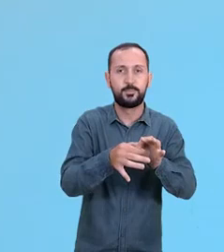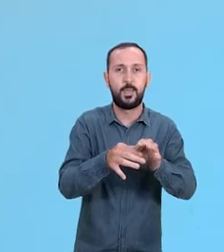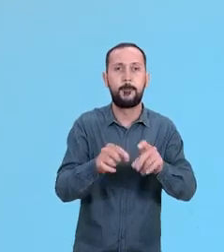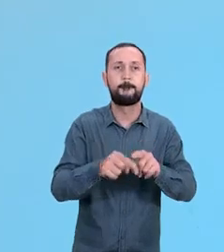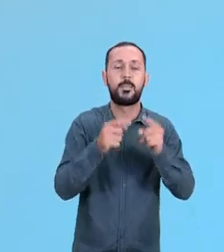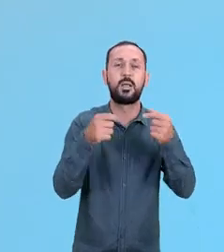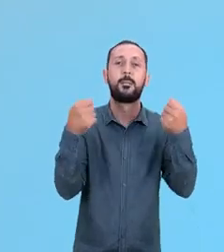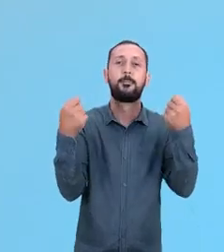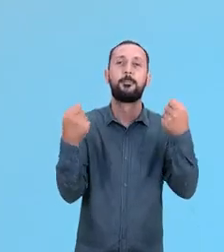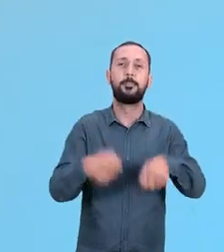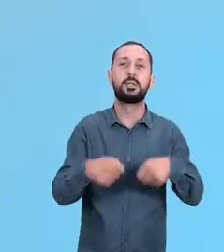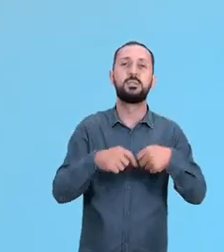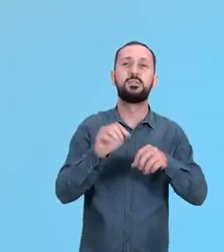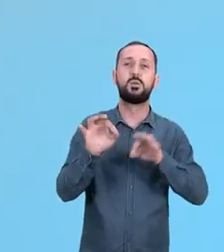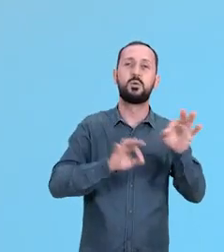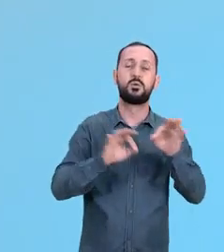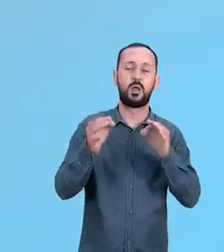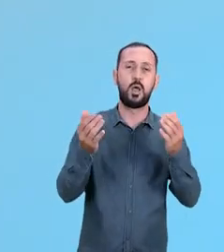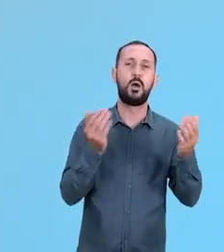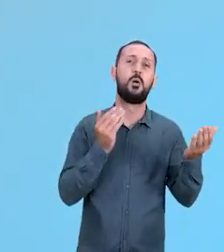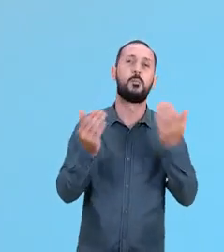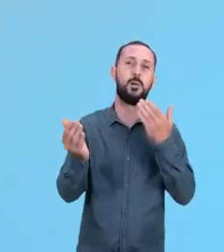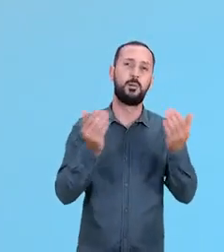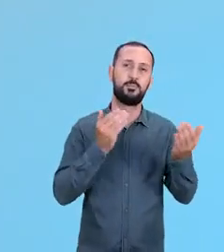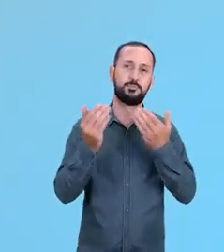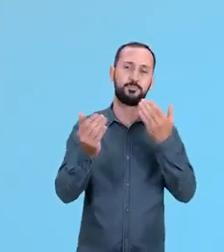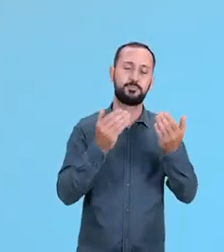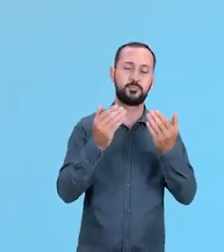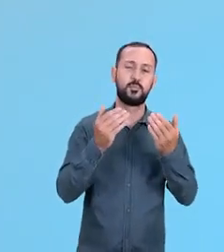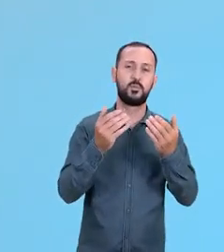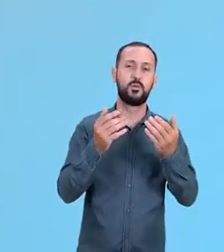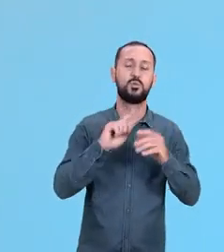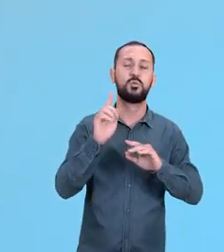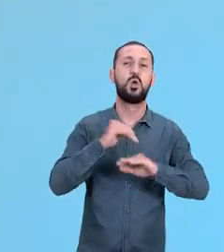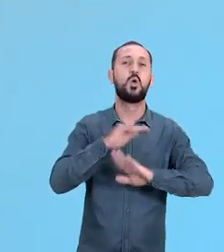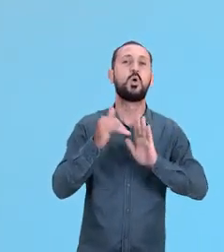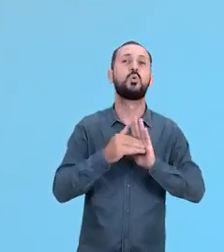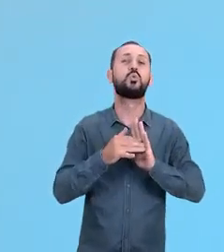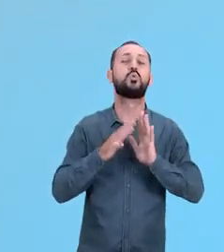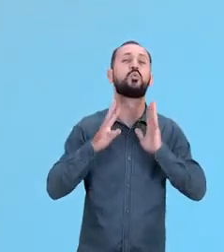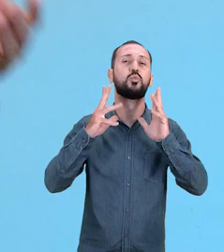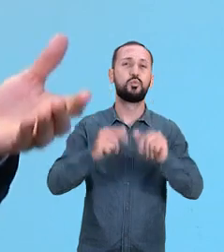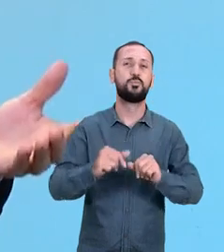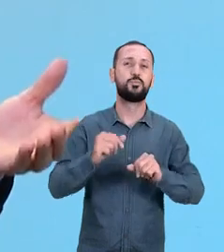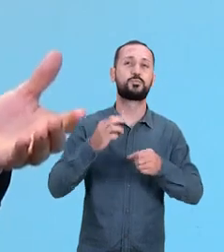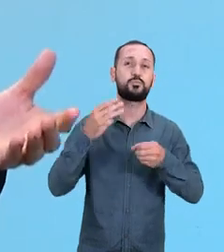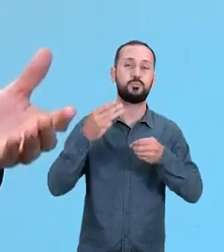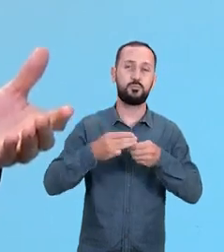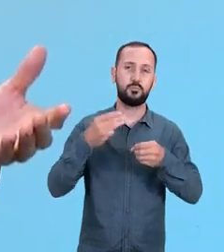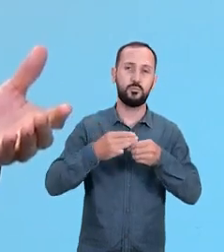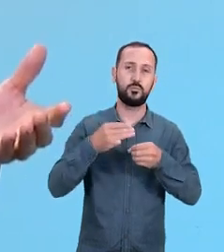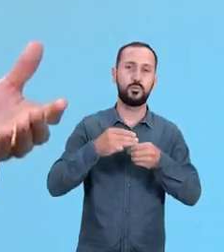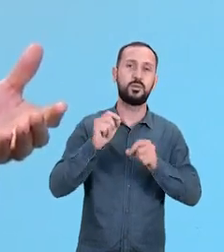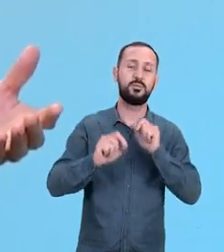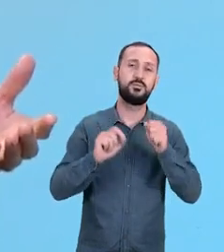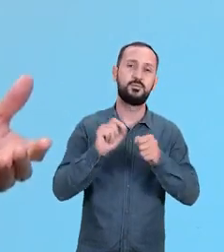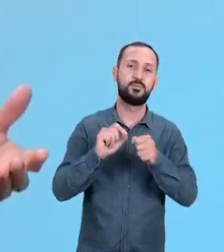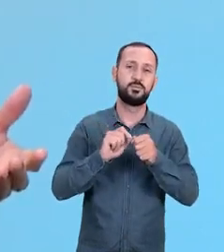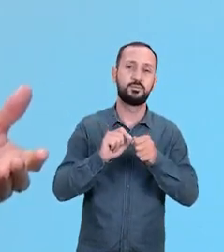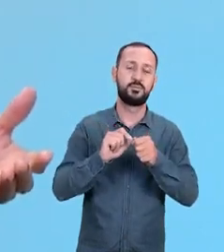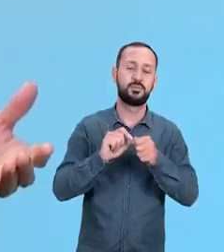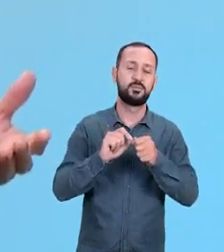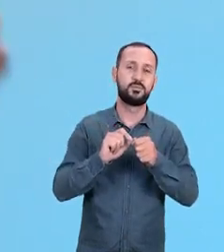nós precisamos fazer o comparativo. Não é todos os municípios que fazem da